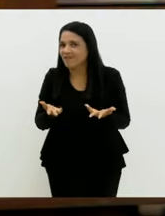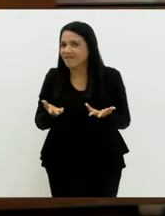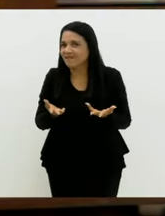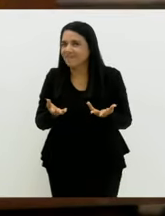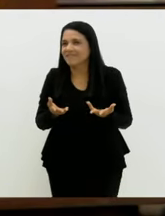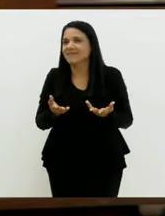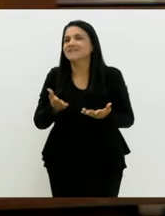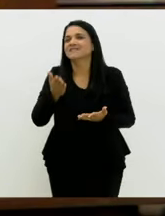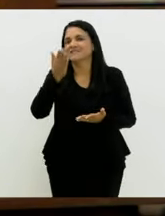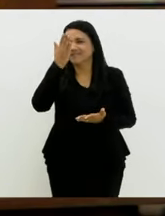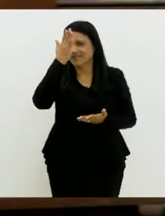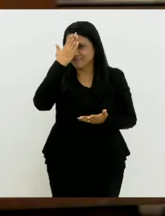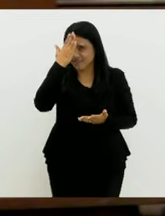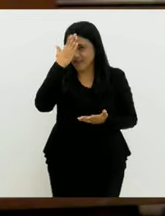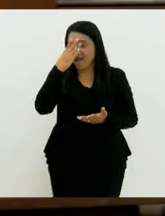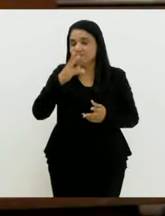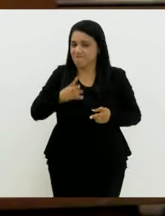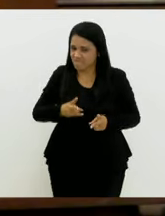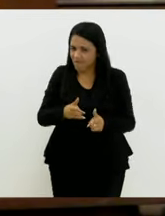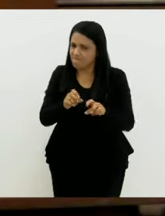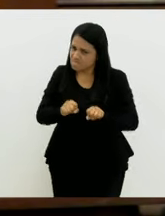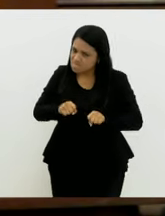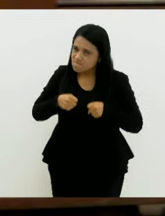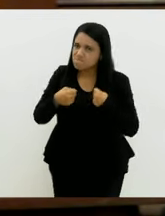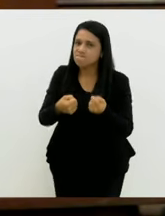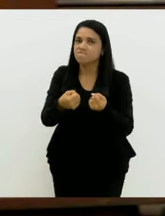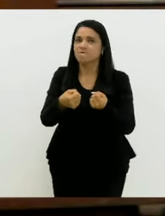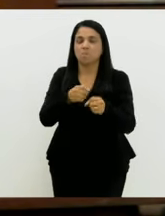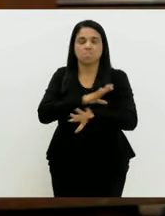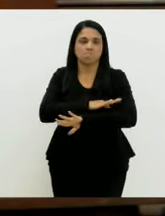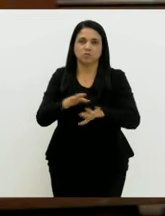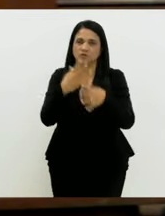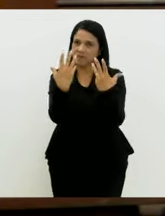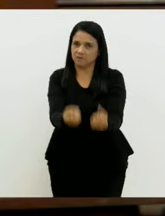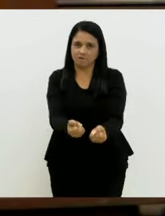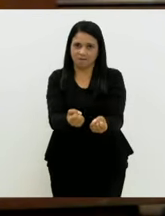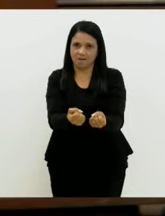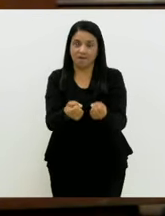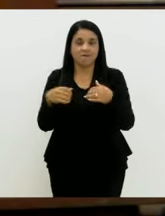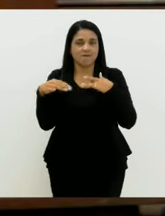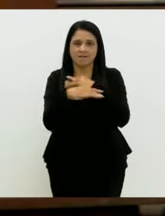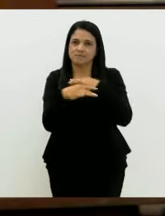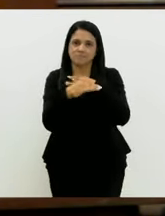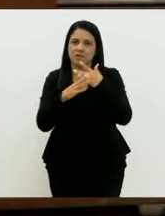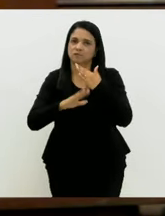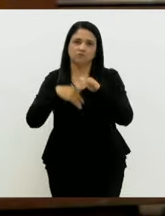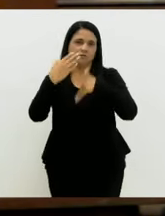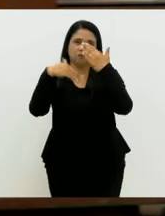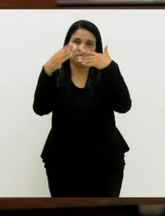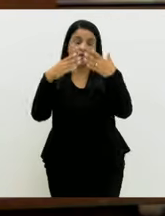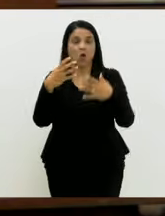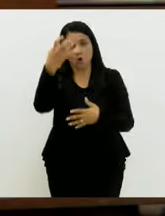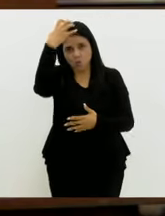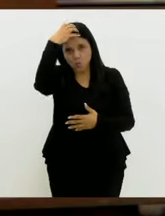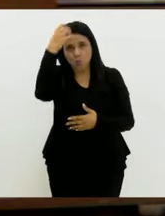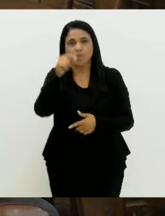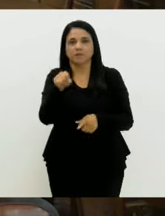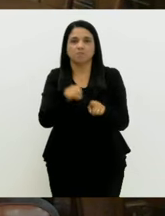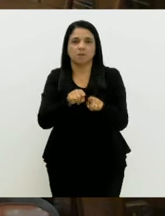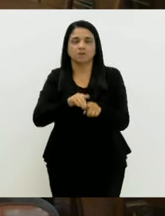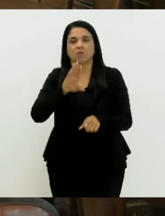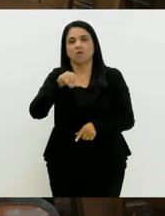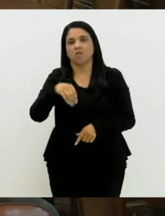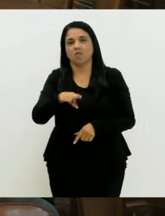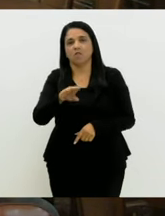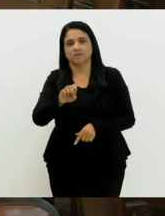gente vai seguir firme, porque não dá mais. Do jeito que está, as nossas cidades não vão se desenvolver e a culpa é também da Concer.